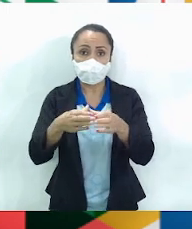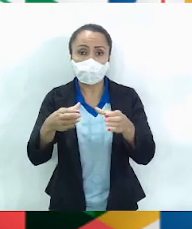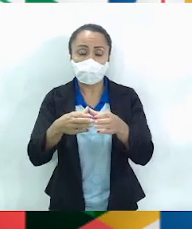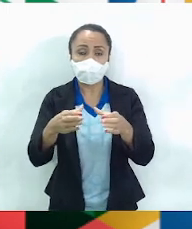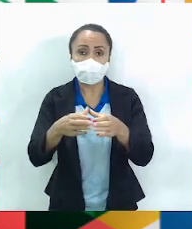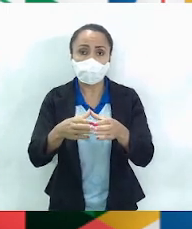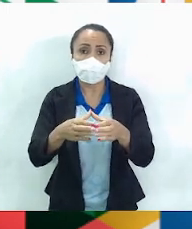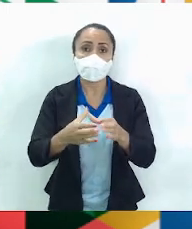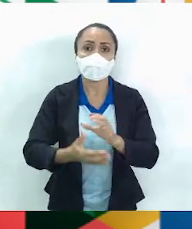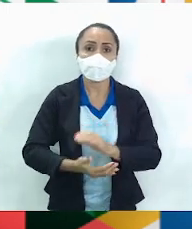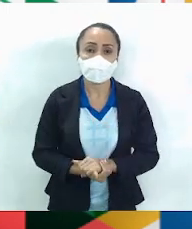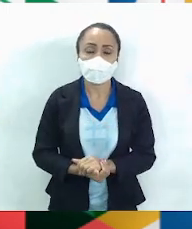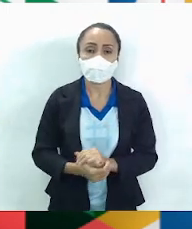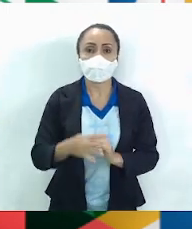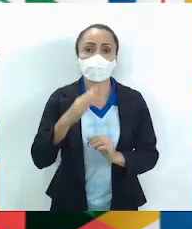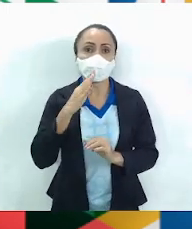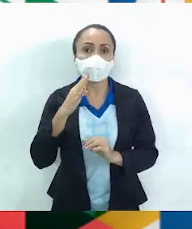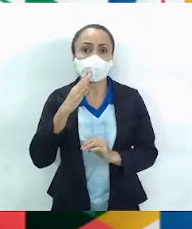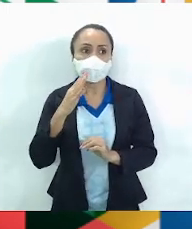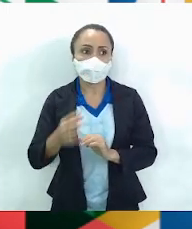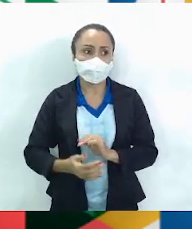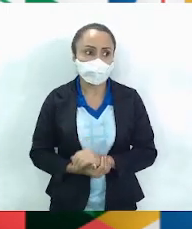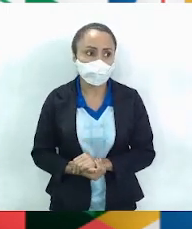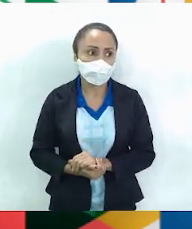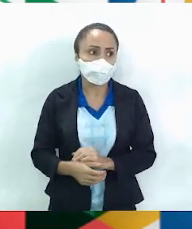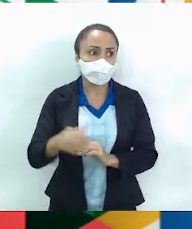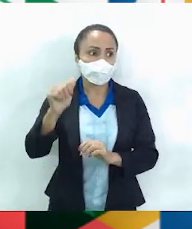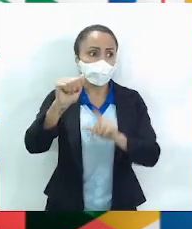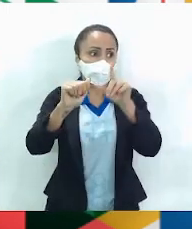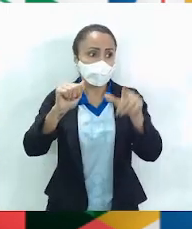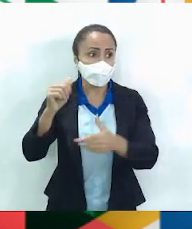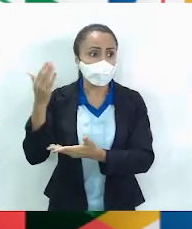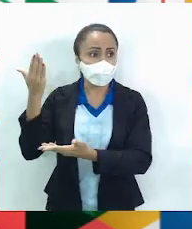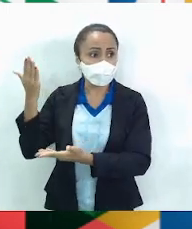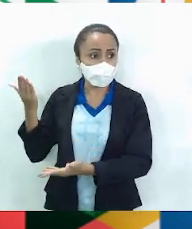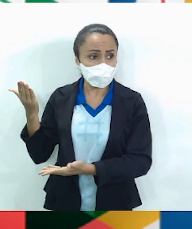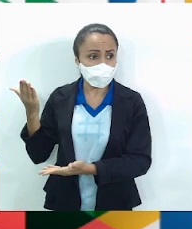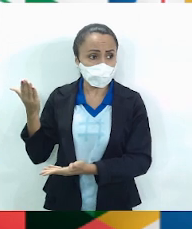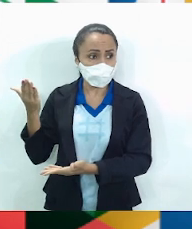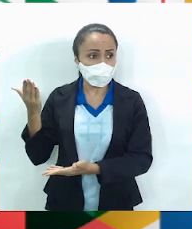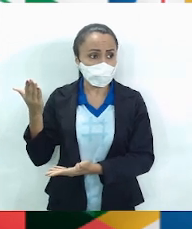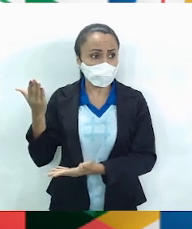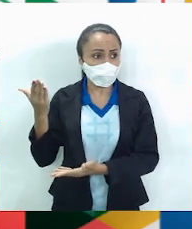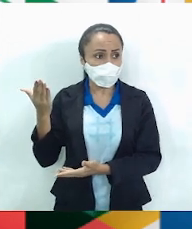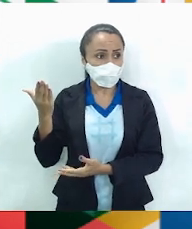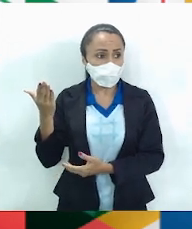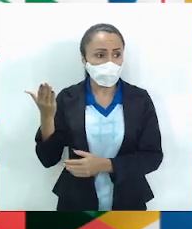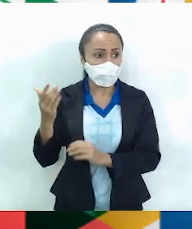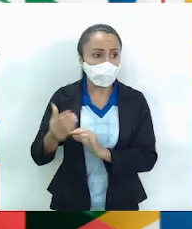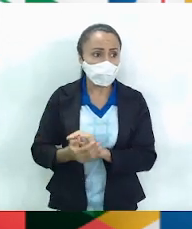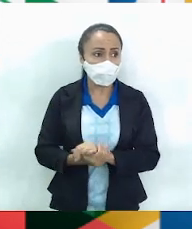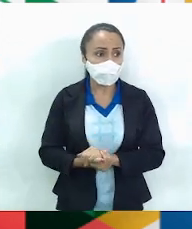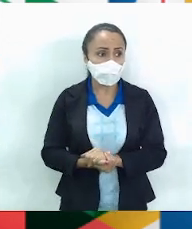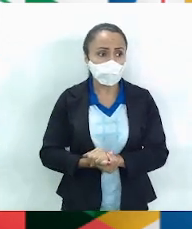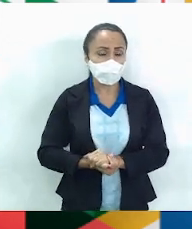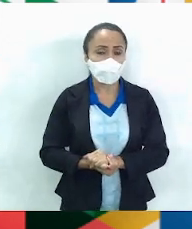quê? A Hezbollah, B. ETA,